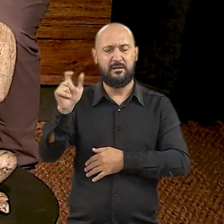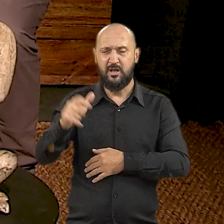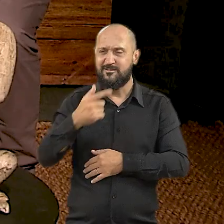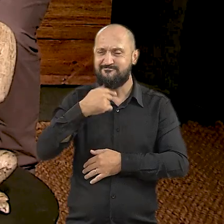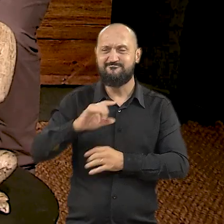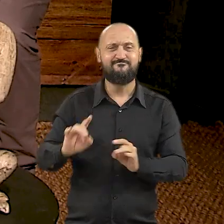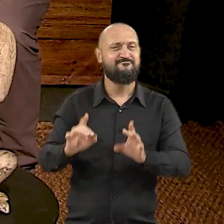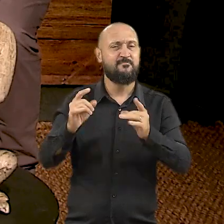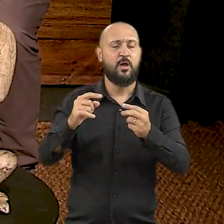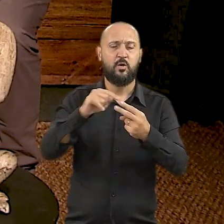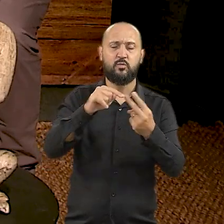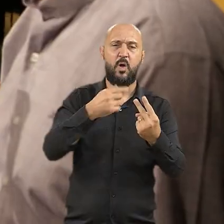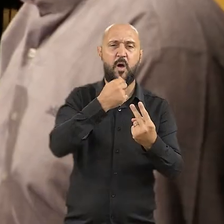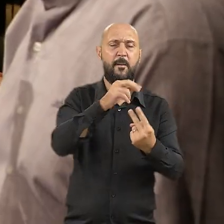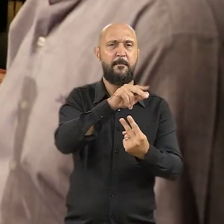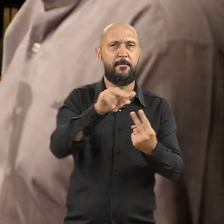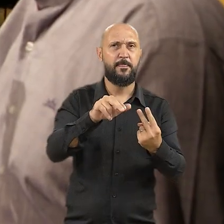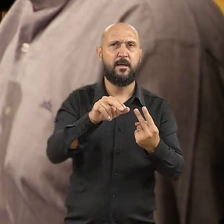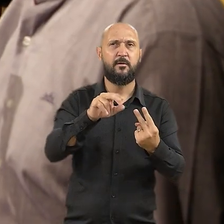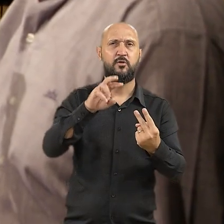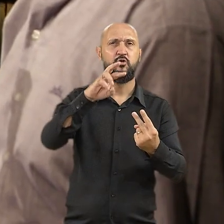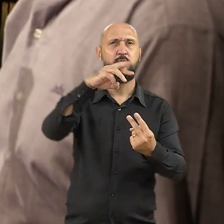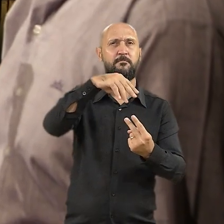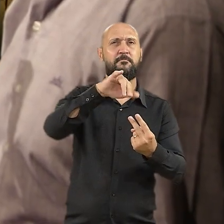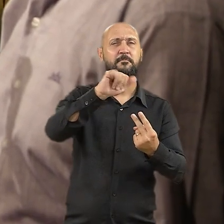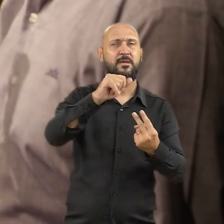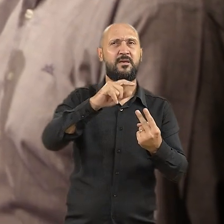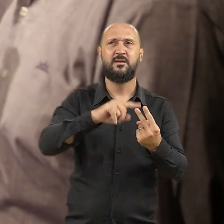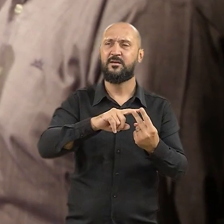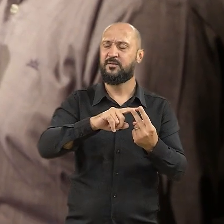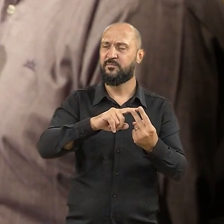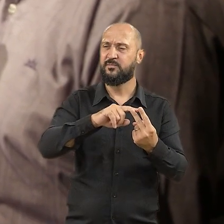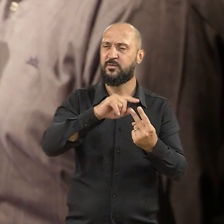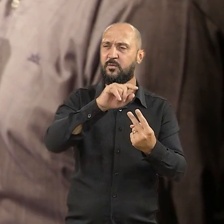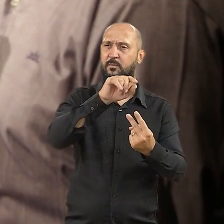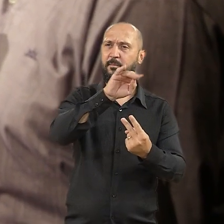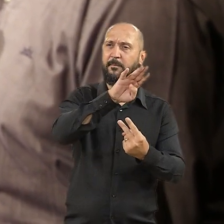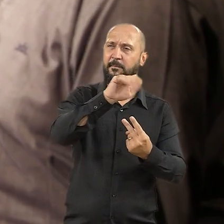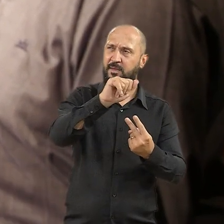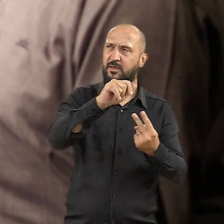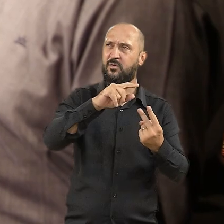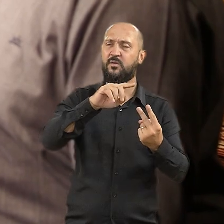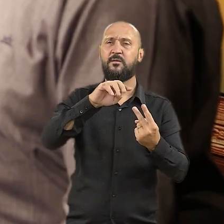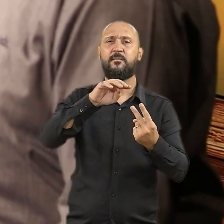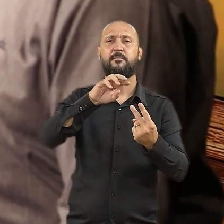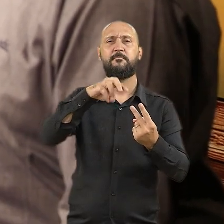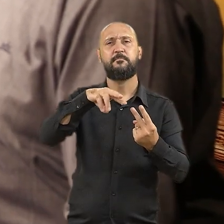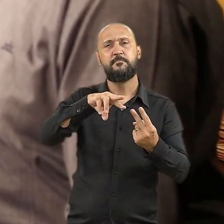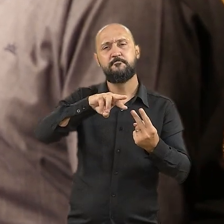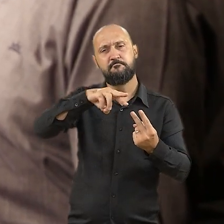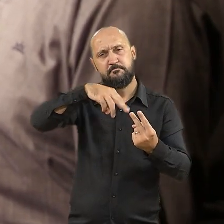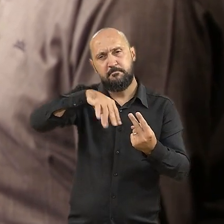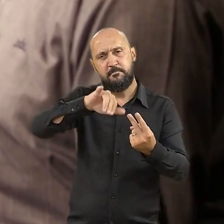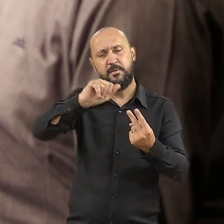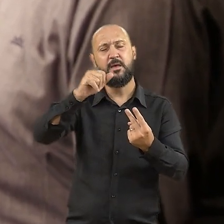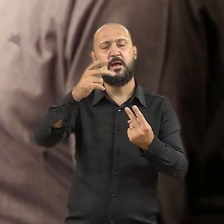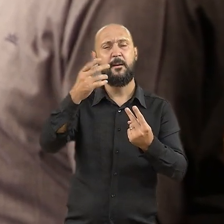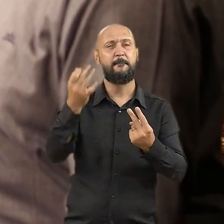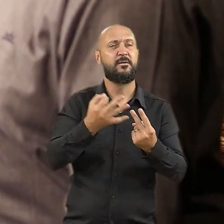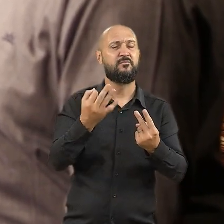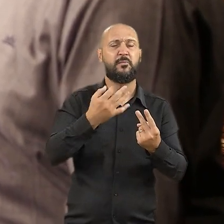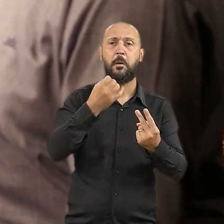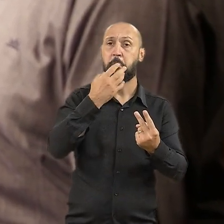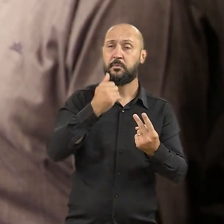feras. Eram dois irmãos, o Mia e o Bio e o Mia, os apelidos deles. Mas umas